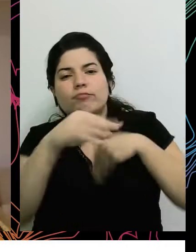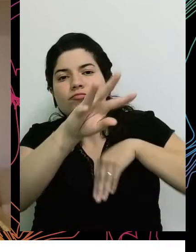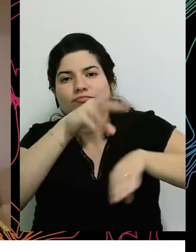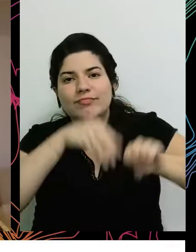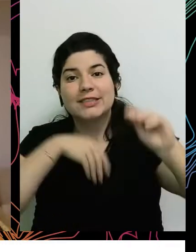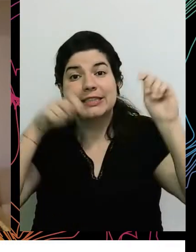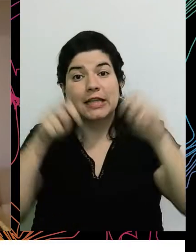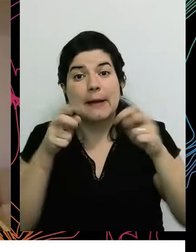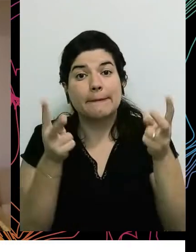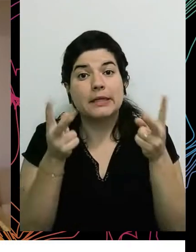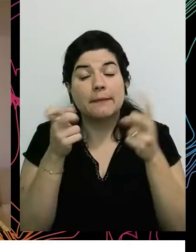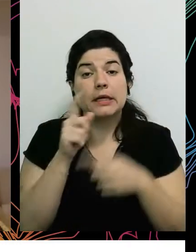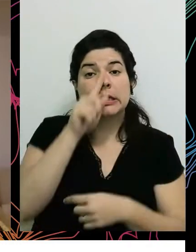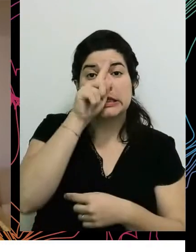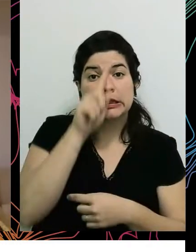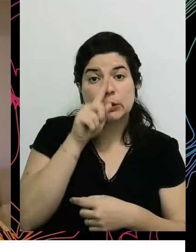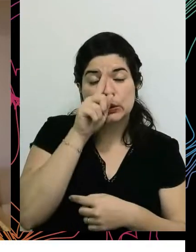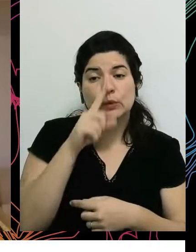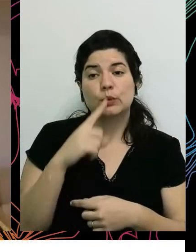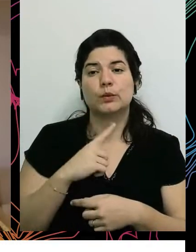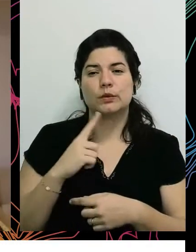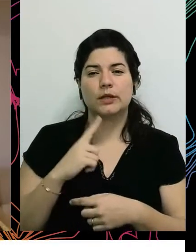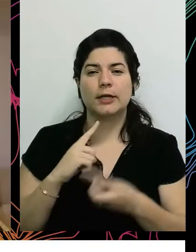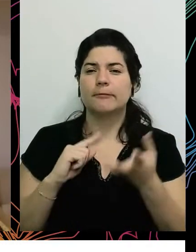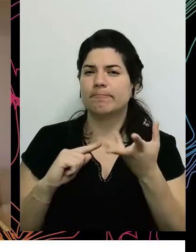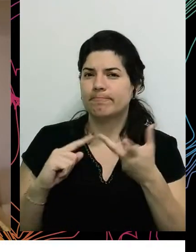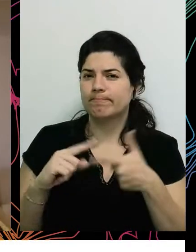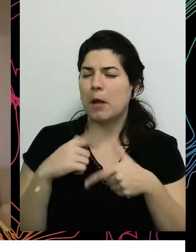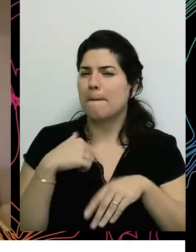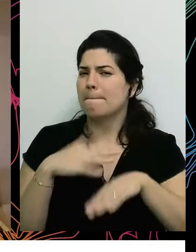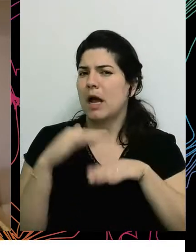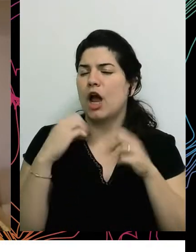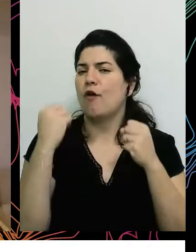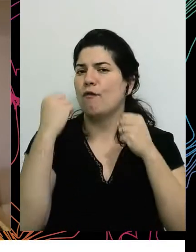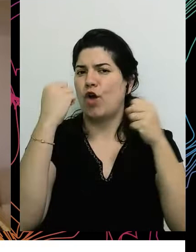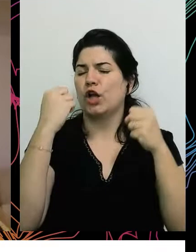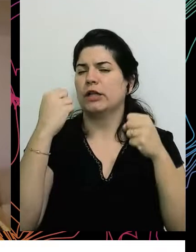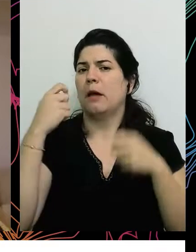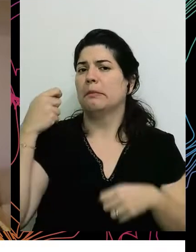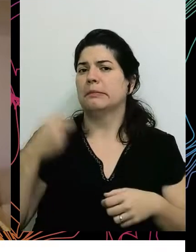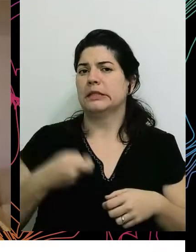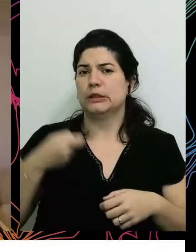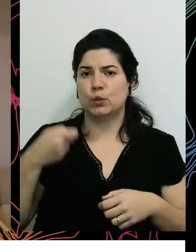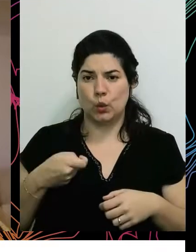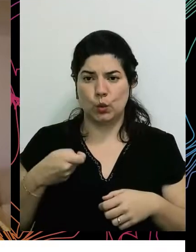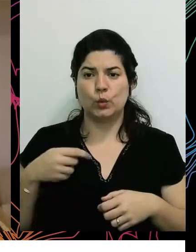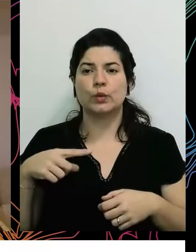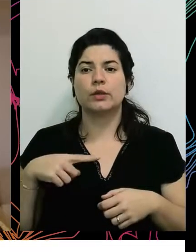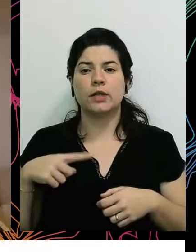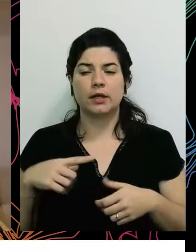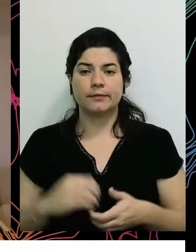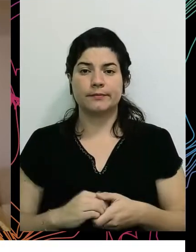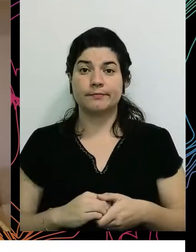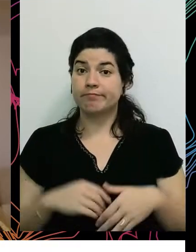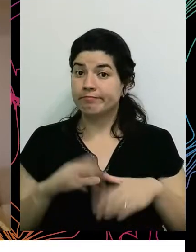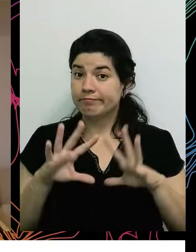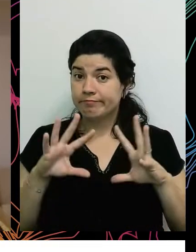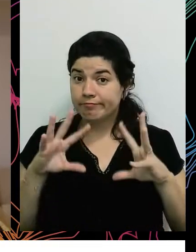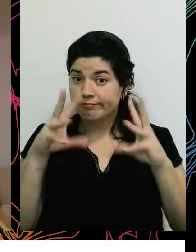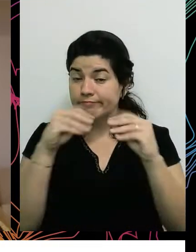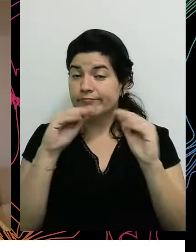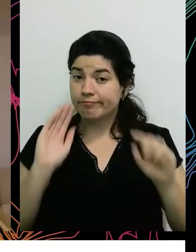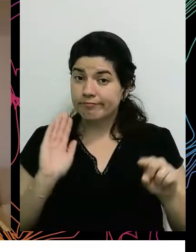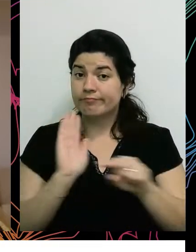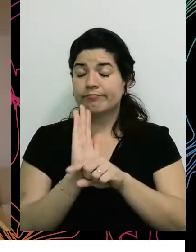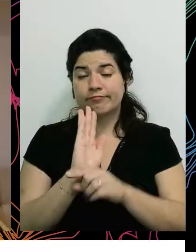risco, né, com mais força, com mais rigor, né, Então, isso tudo ajudou, tem ajudado